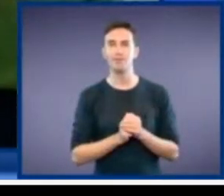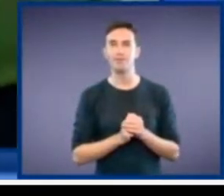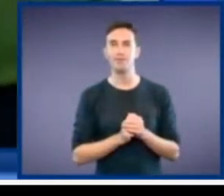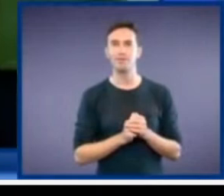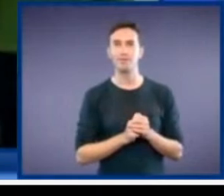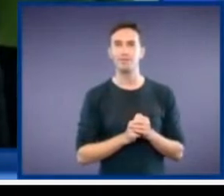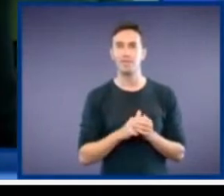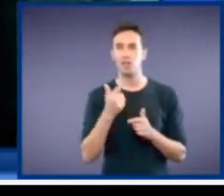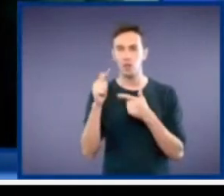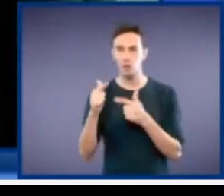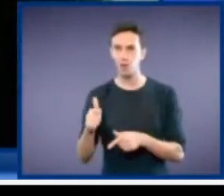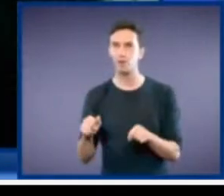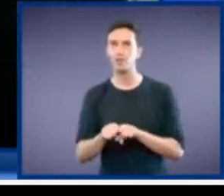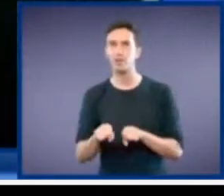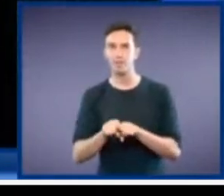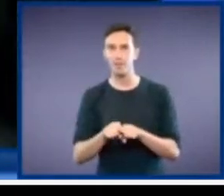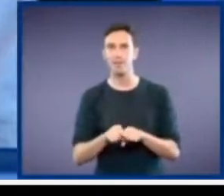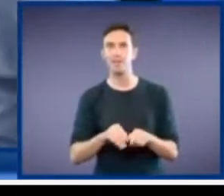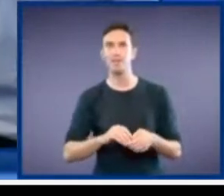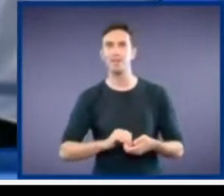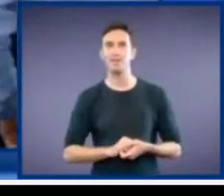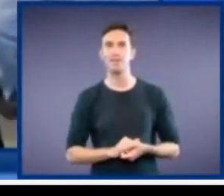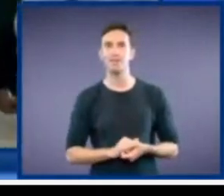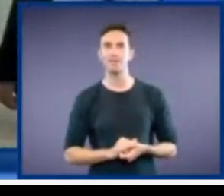e demais amigos, por favor.